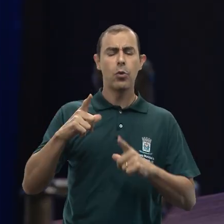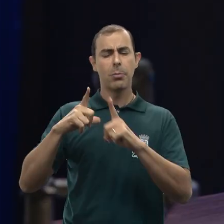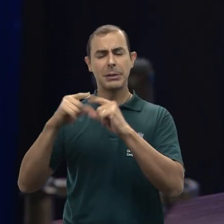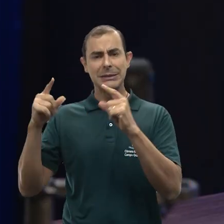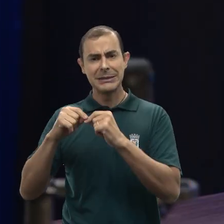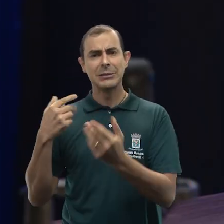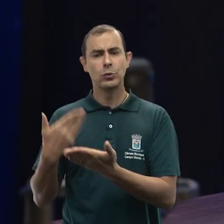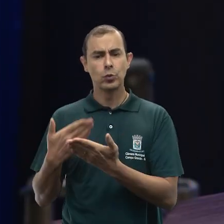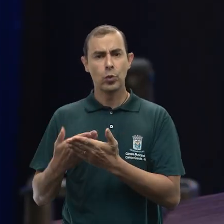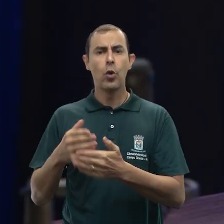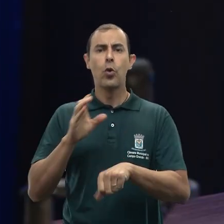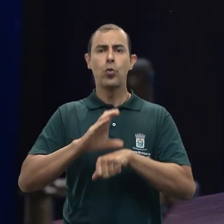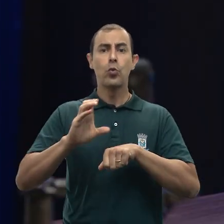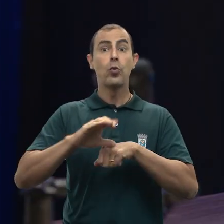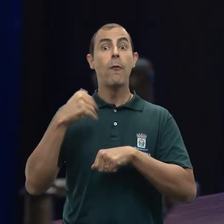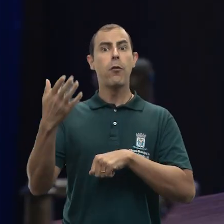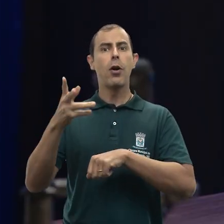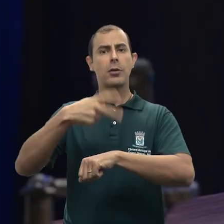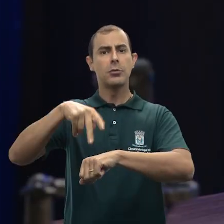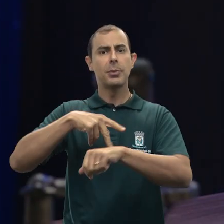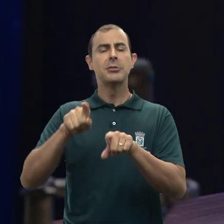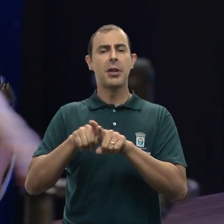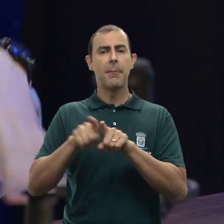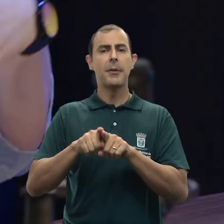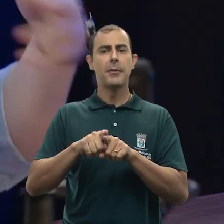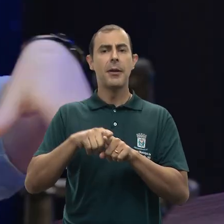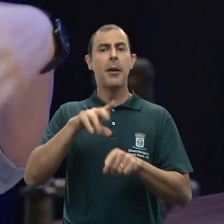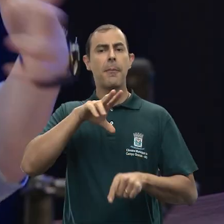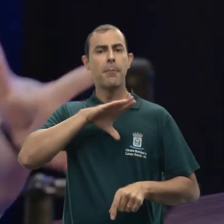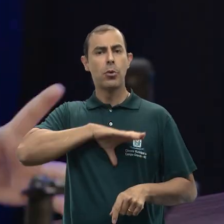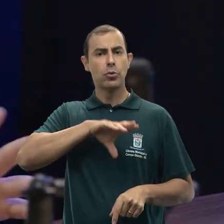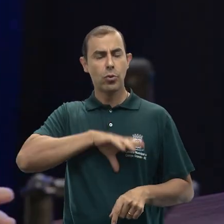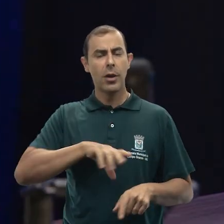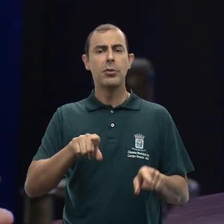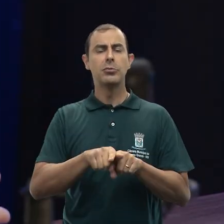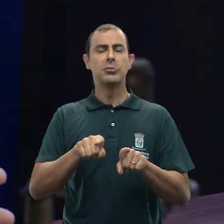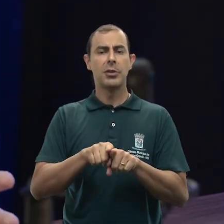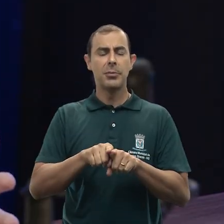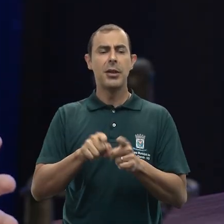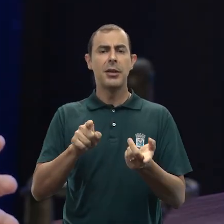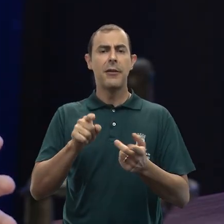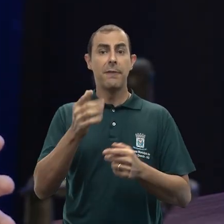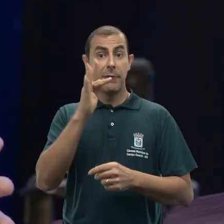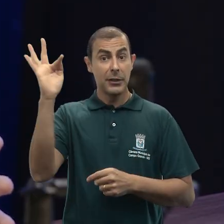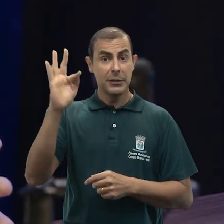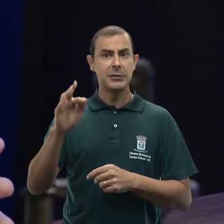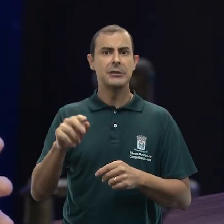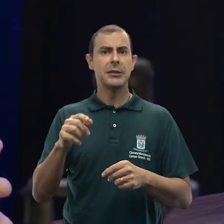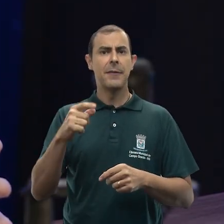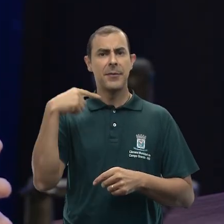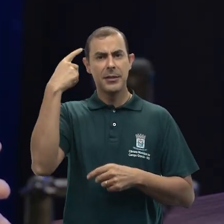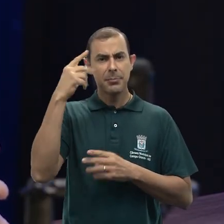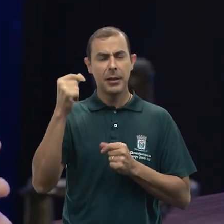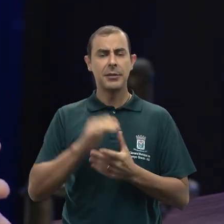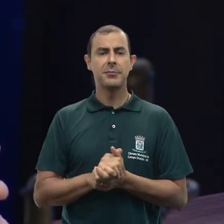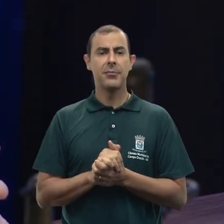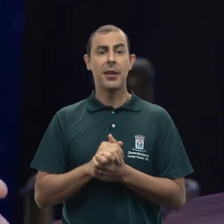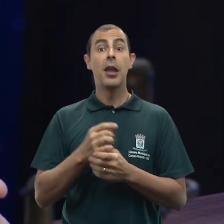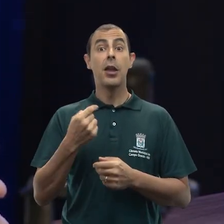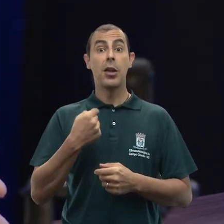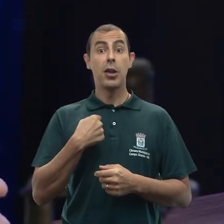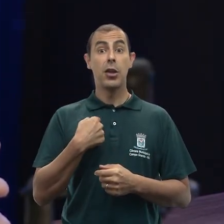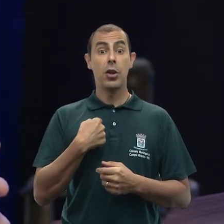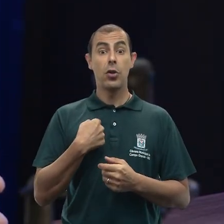oportunidade de fazer cursos fora do país, Portugal, na Espanha, na Itália, na França. Eu fiz muita qualidade. Eu sou aluno do Renova, que é a